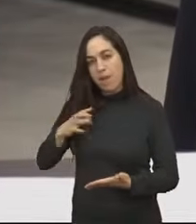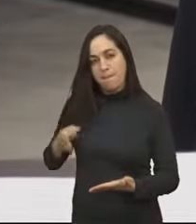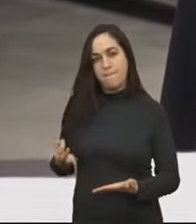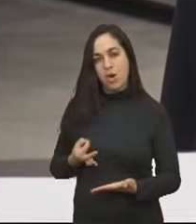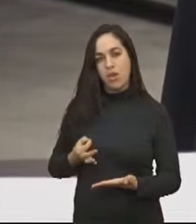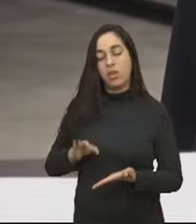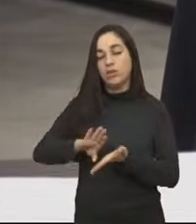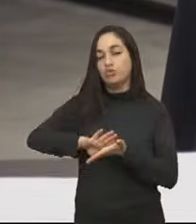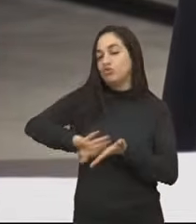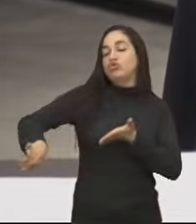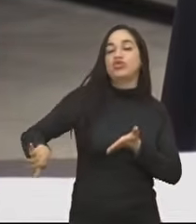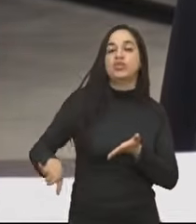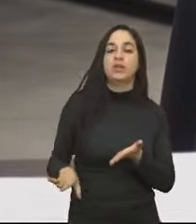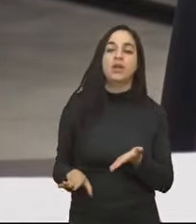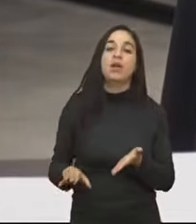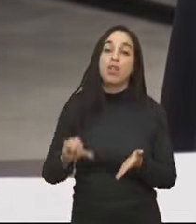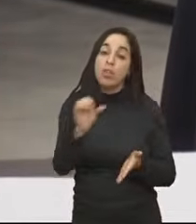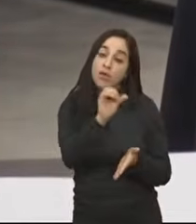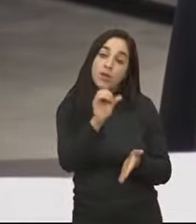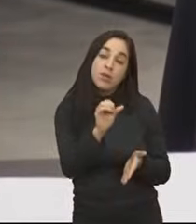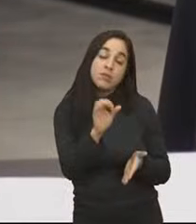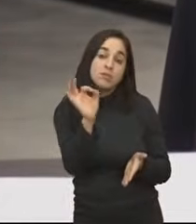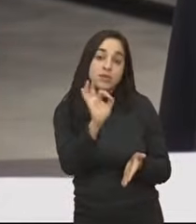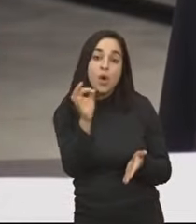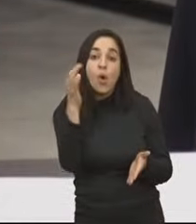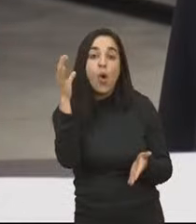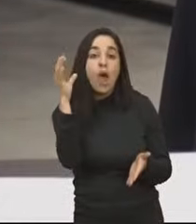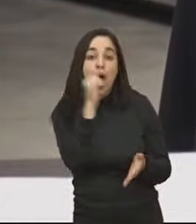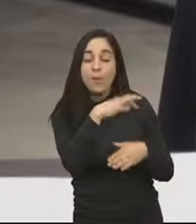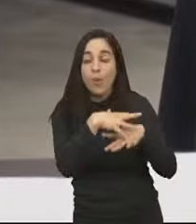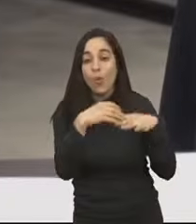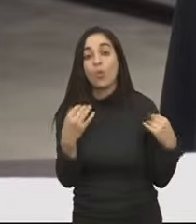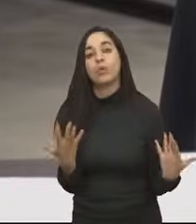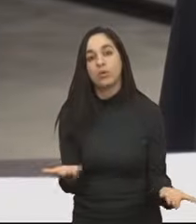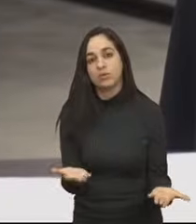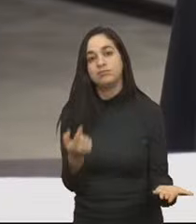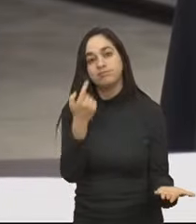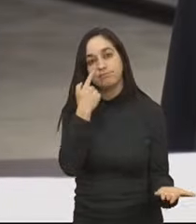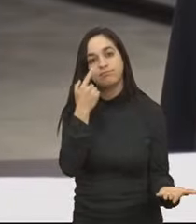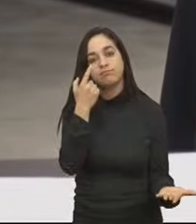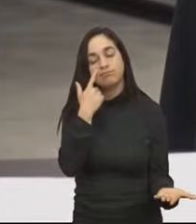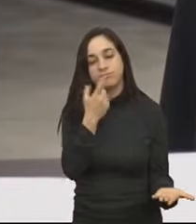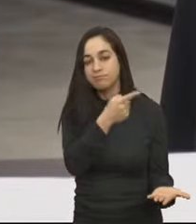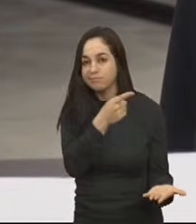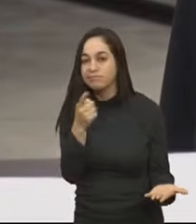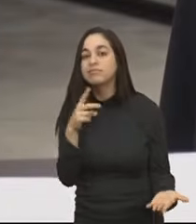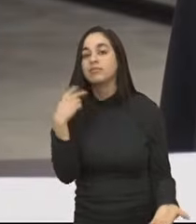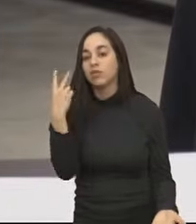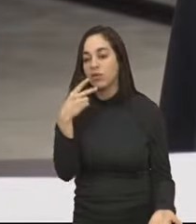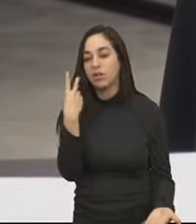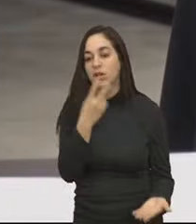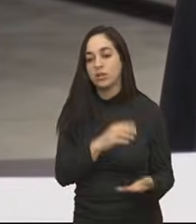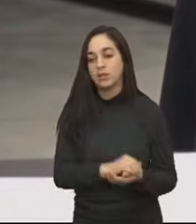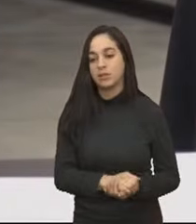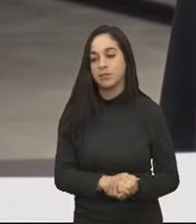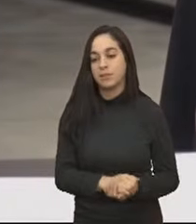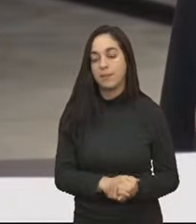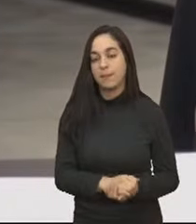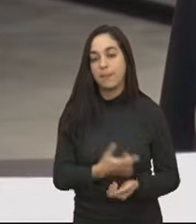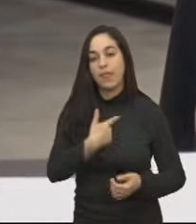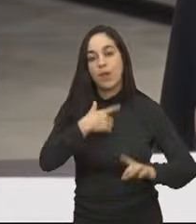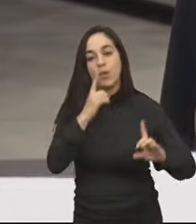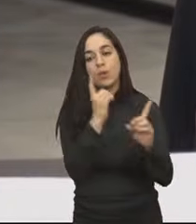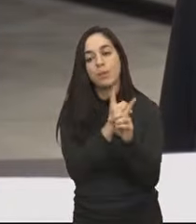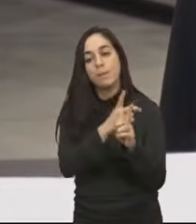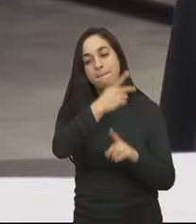98%, 99% de cura. Próstata e por aí vai. Olha só, senhores vereadores, senhora vereadora, encontrei um